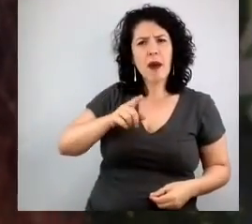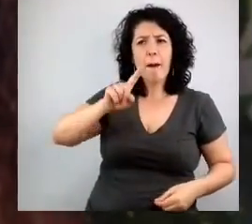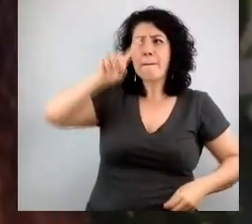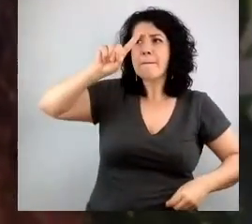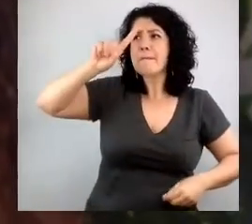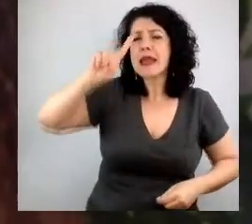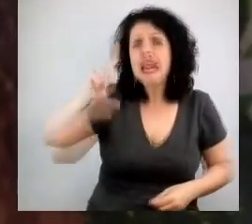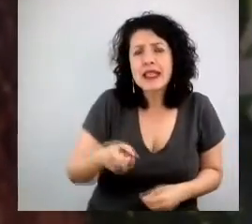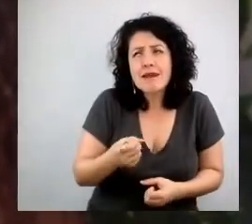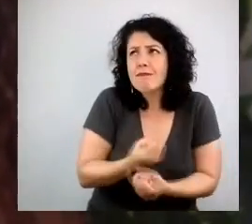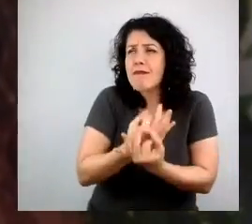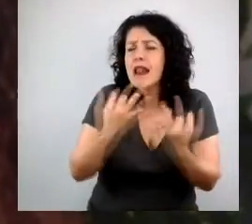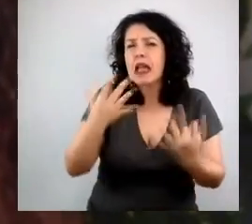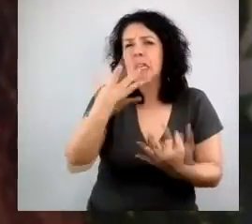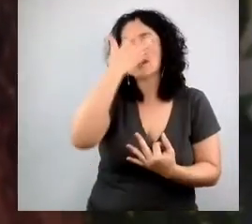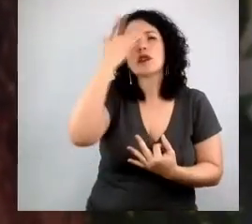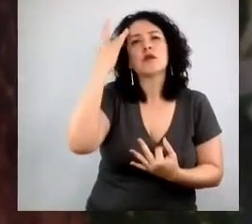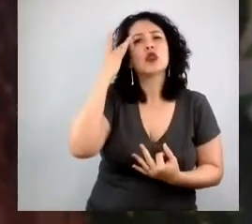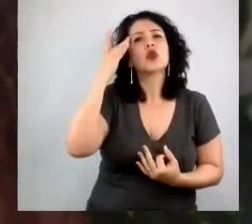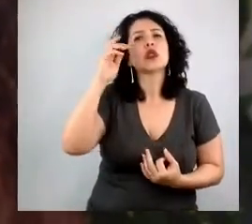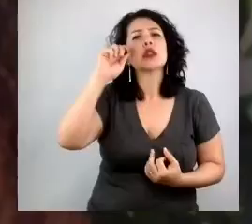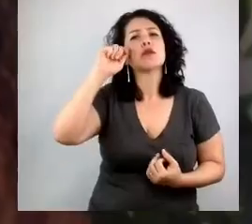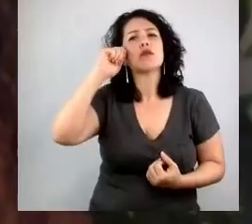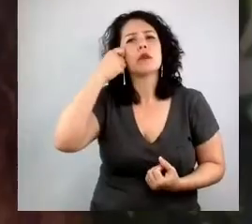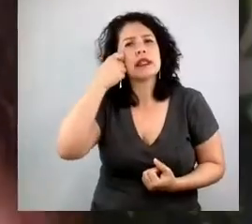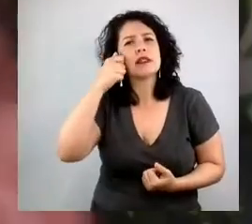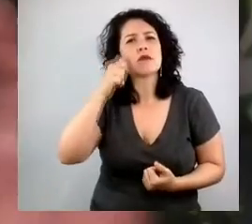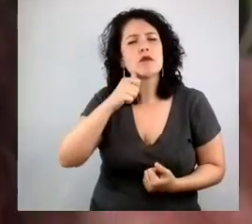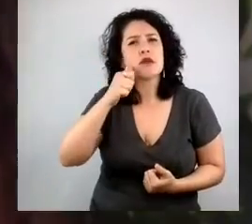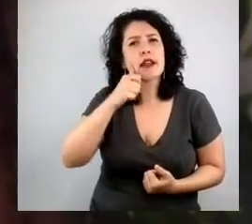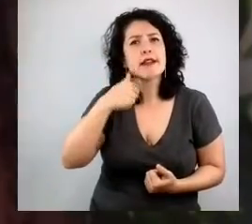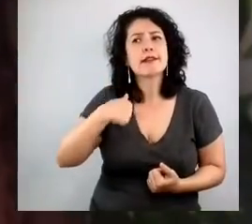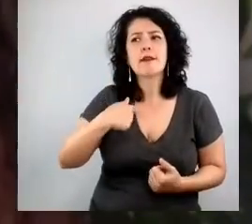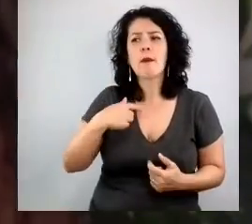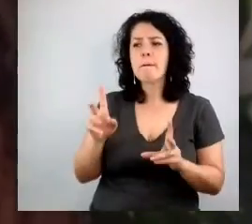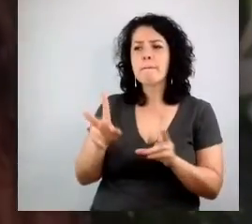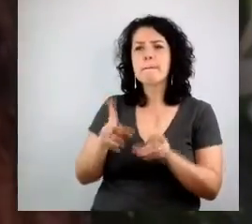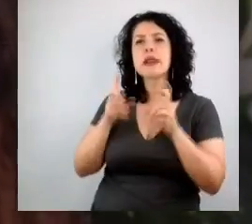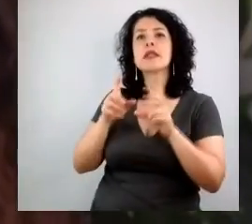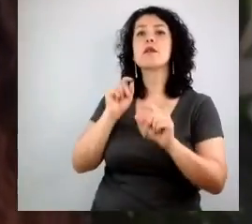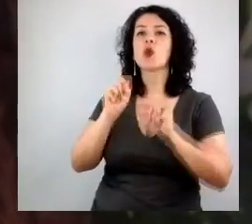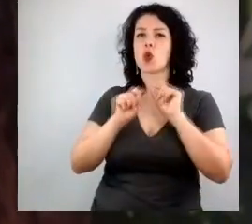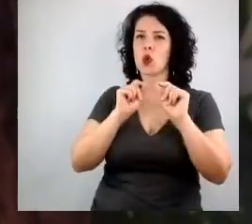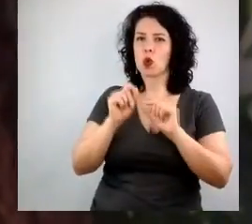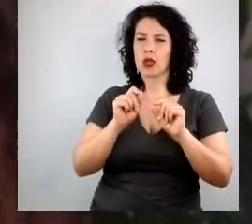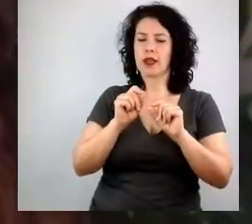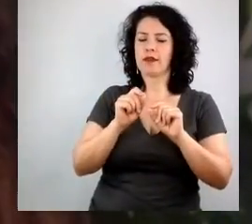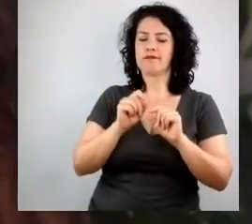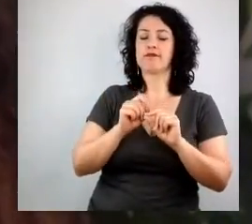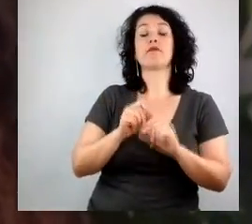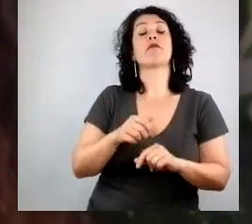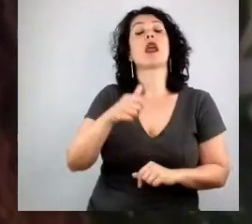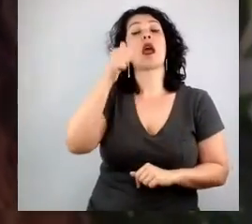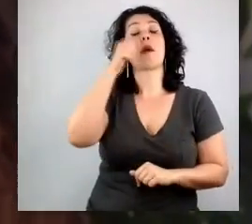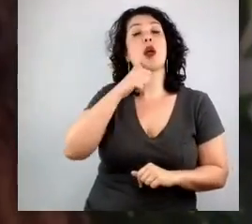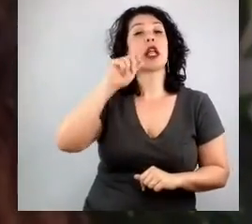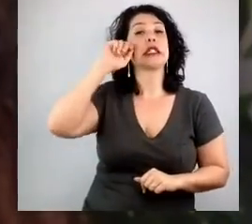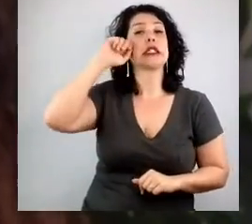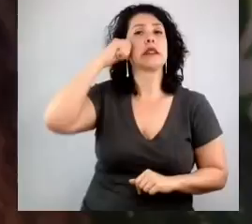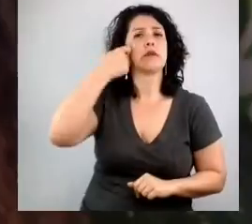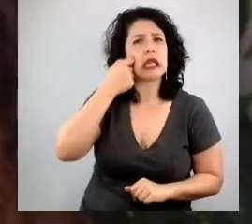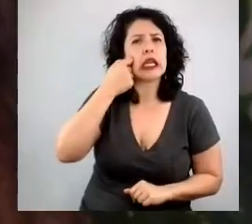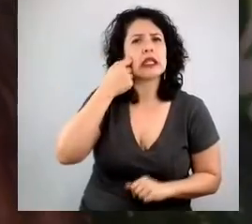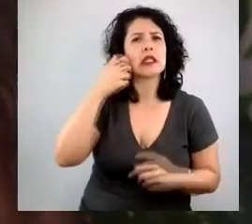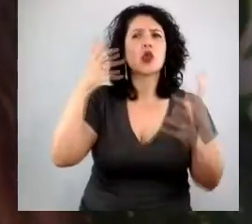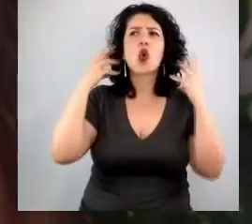of Business dos Estados Unidos diz, que mulheres pretas com cabelo natural, traços negroides,